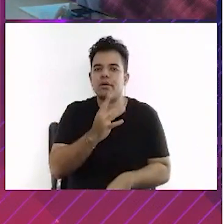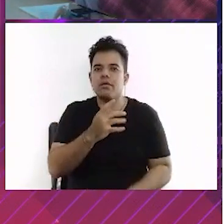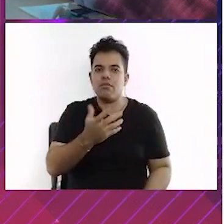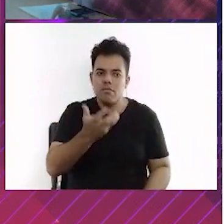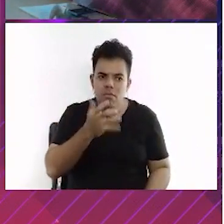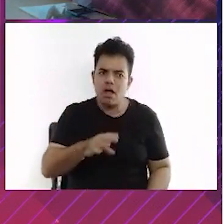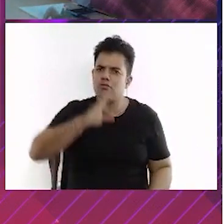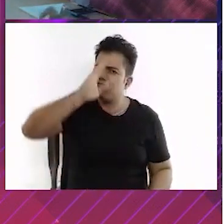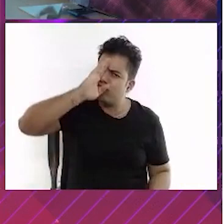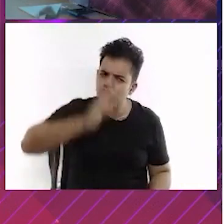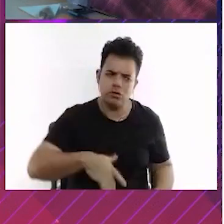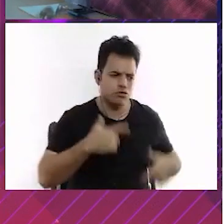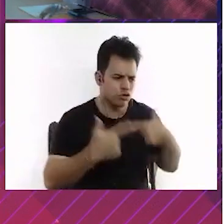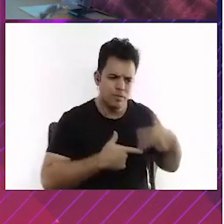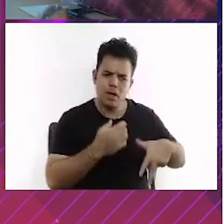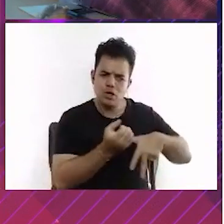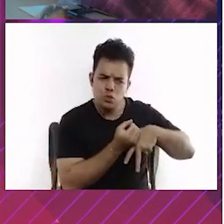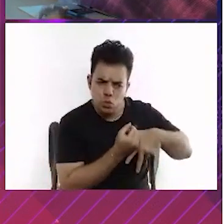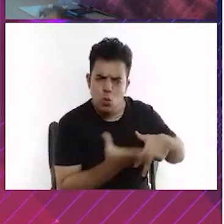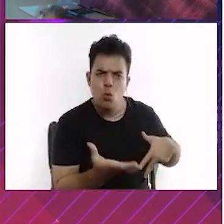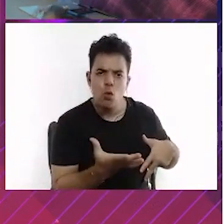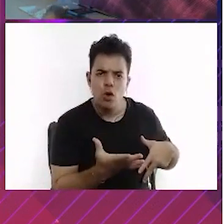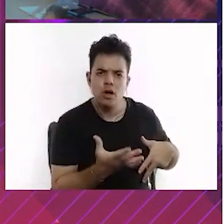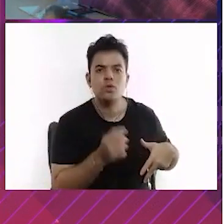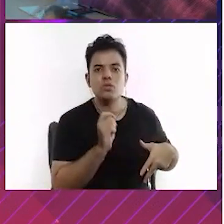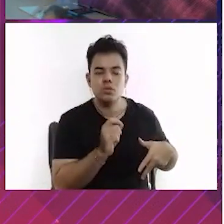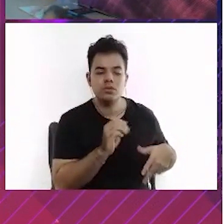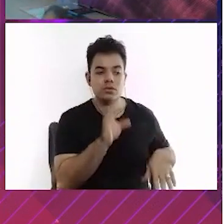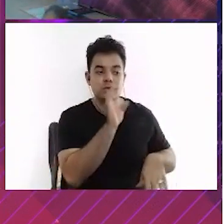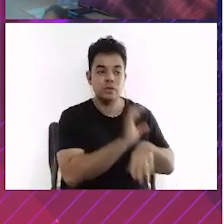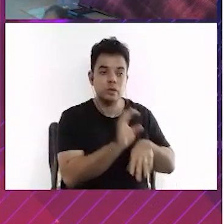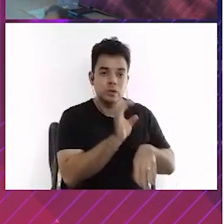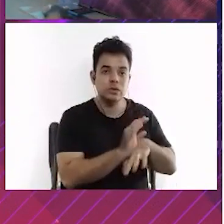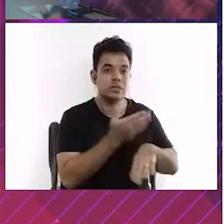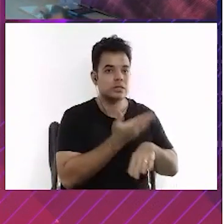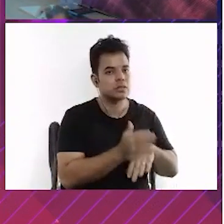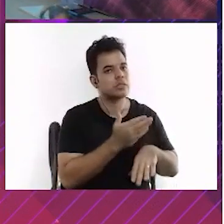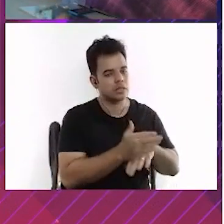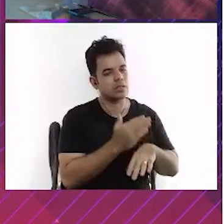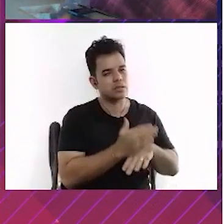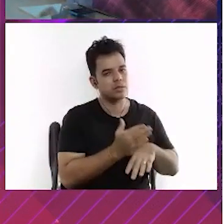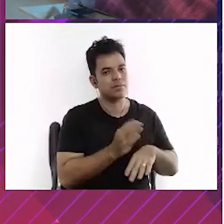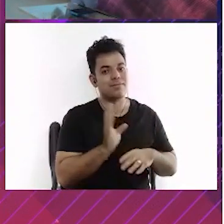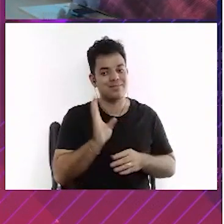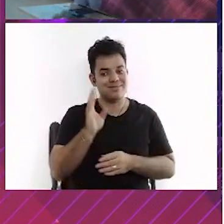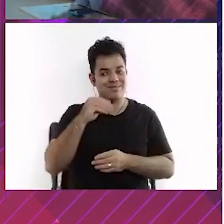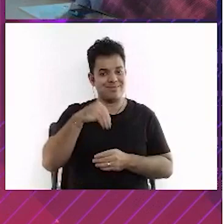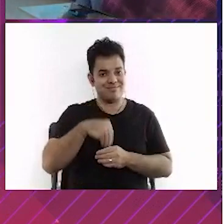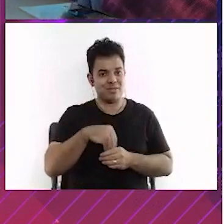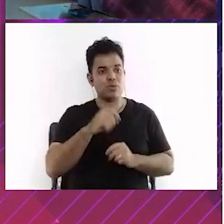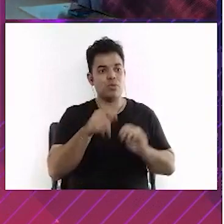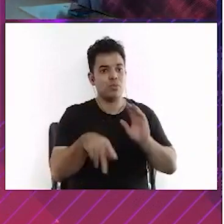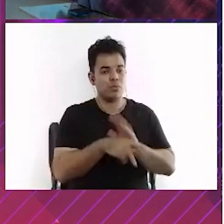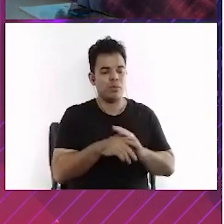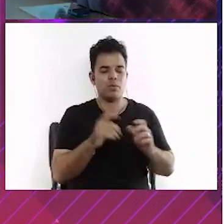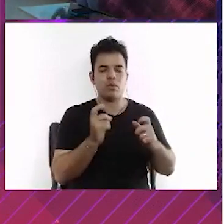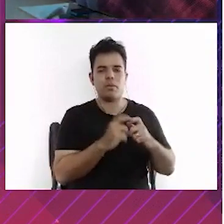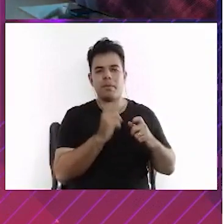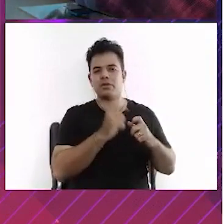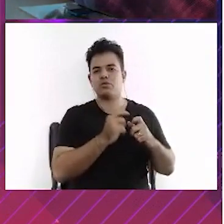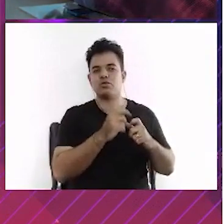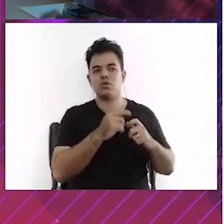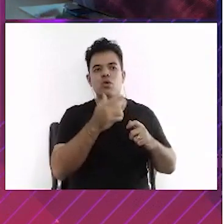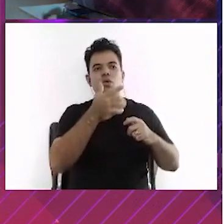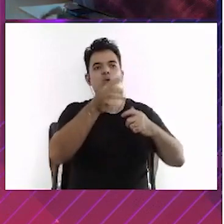trabalhar diretamente com doação, ele recebe uma capacitação específica. Só que dentro de um contexto do hospital, os